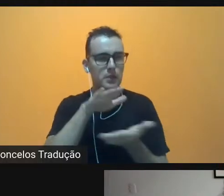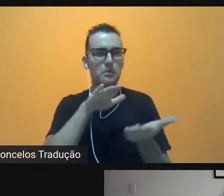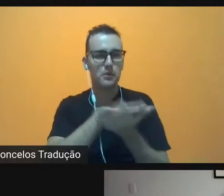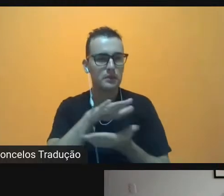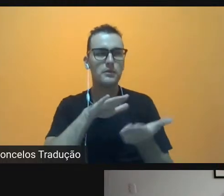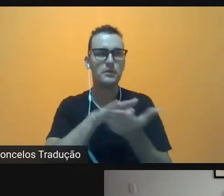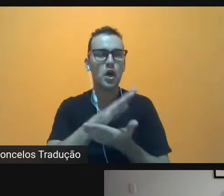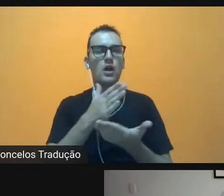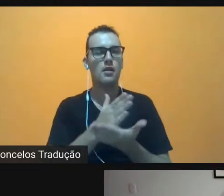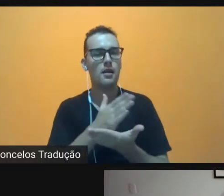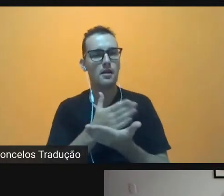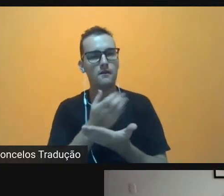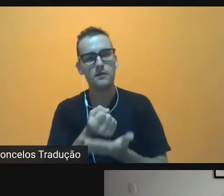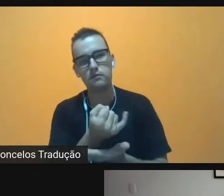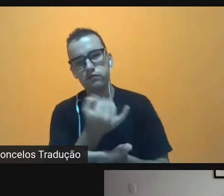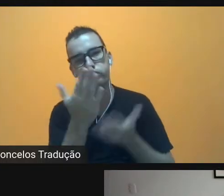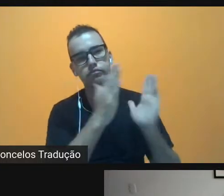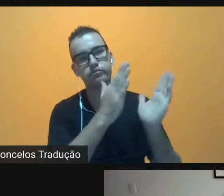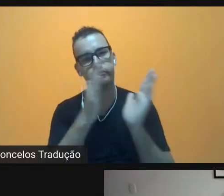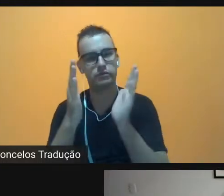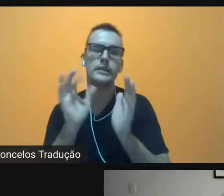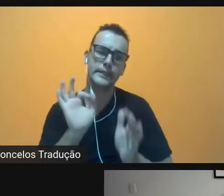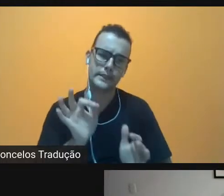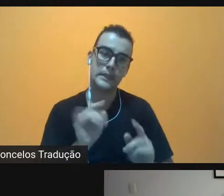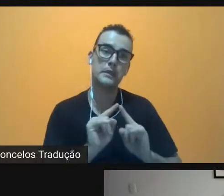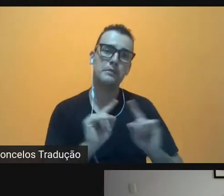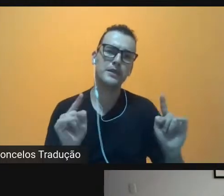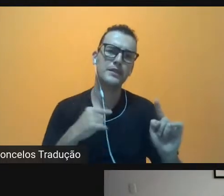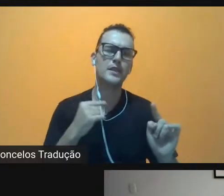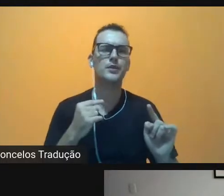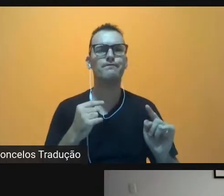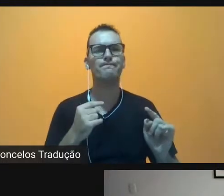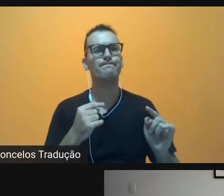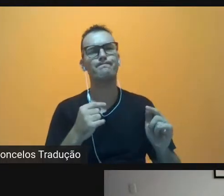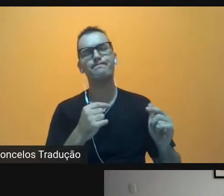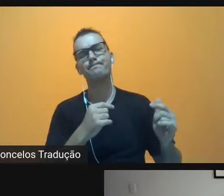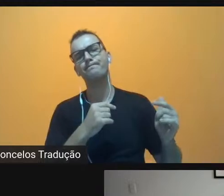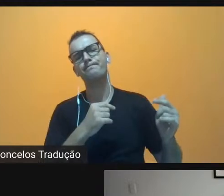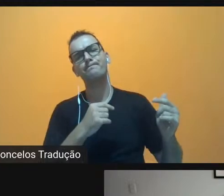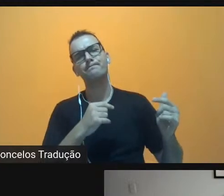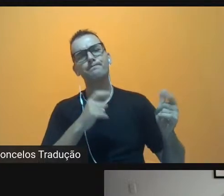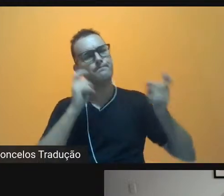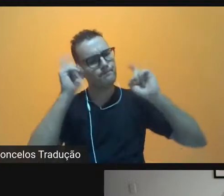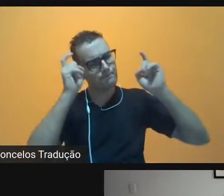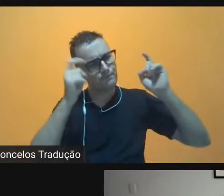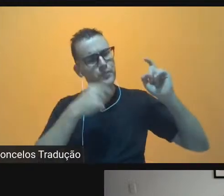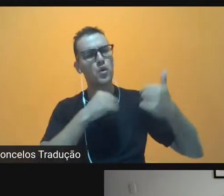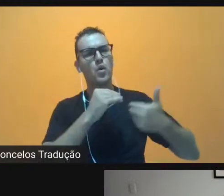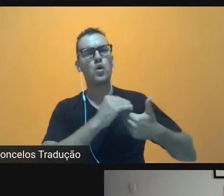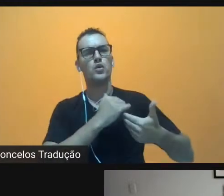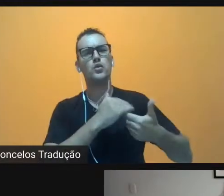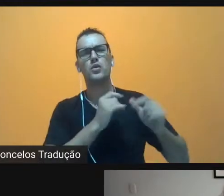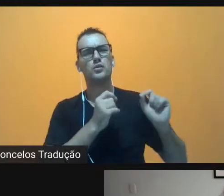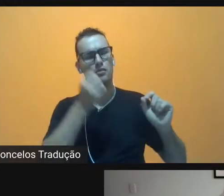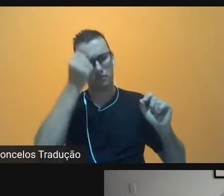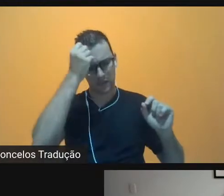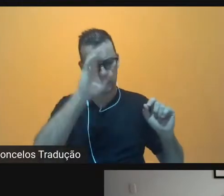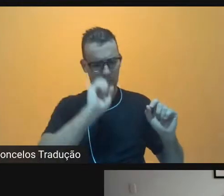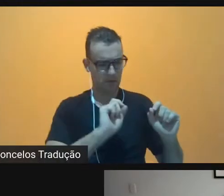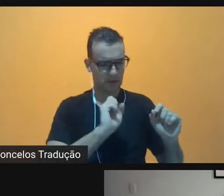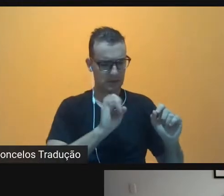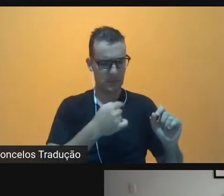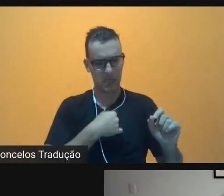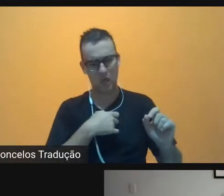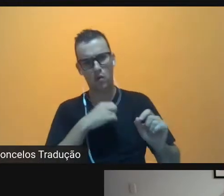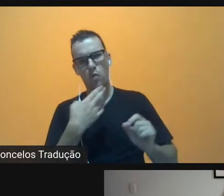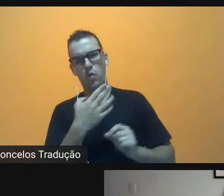de livros, essas coisas. Mas aí, eu discutindo com a minha orientadora, eu nem lembro mais se fui eu ou se foi